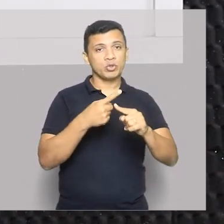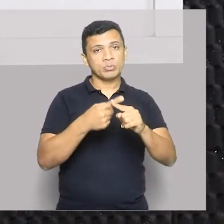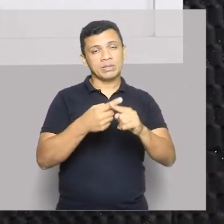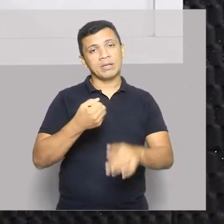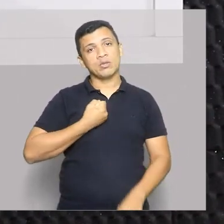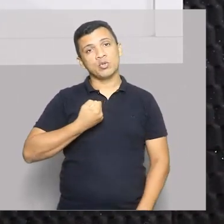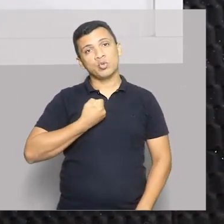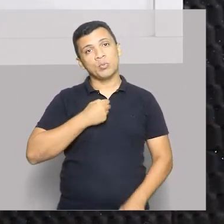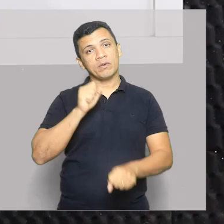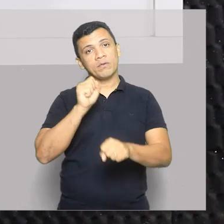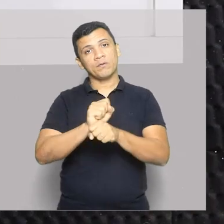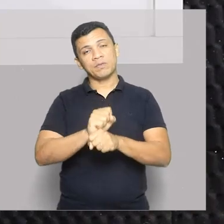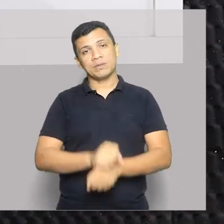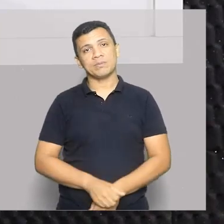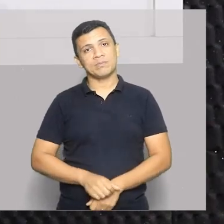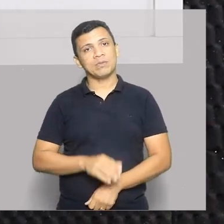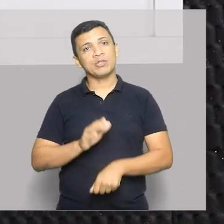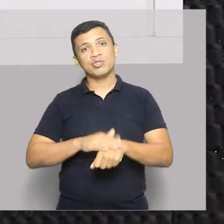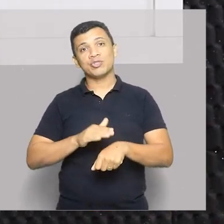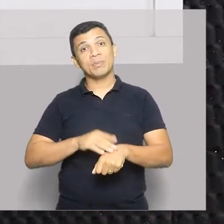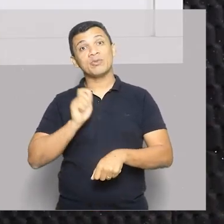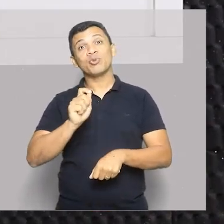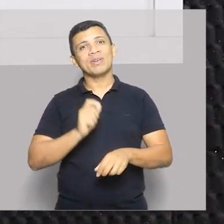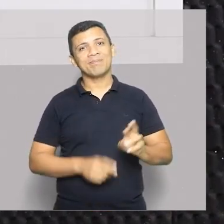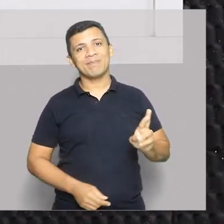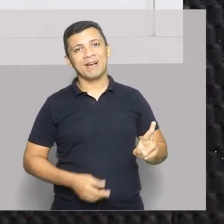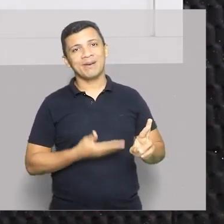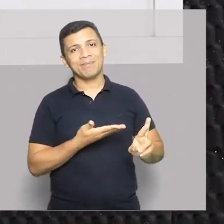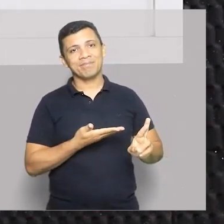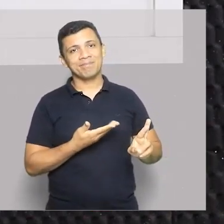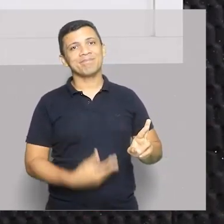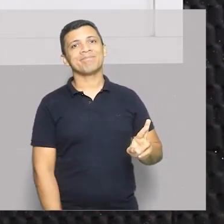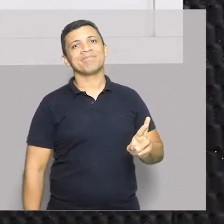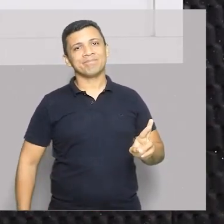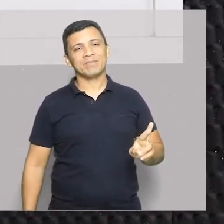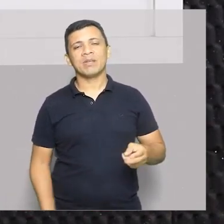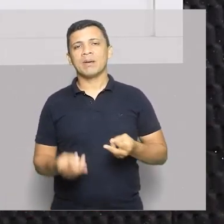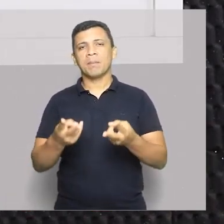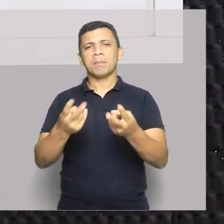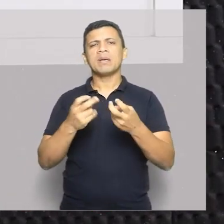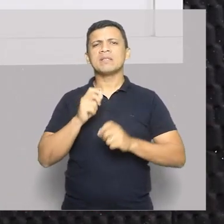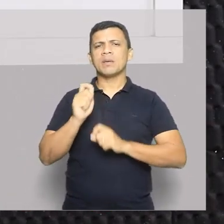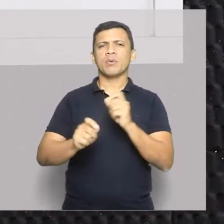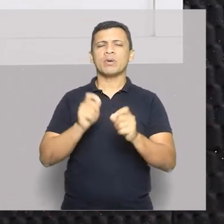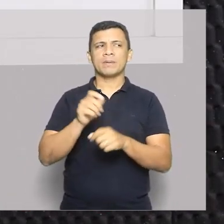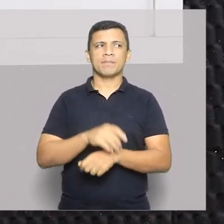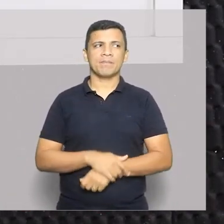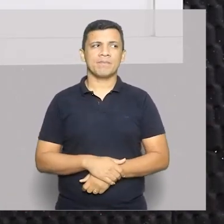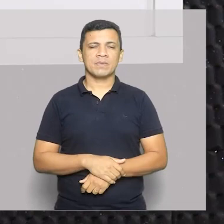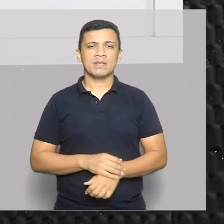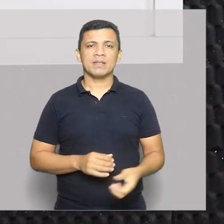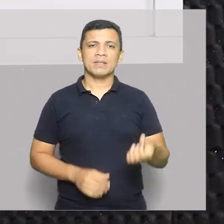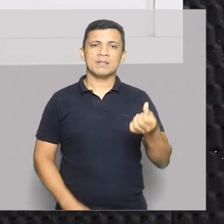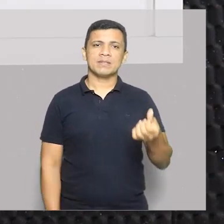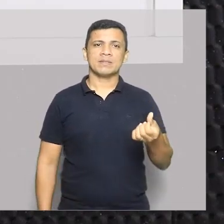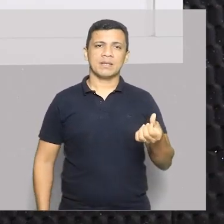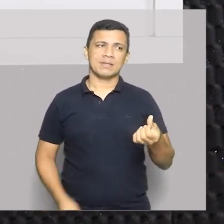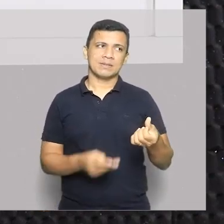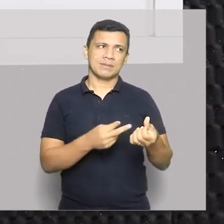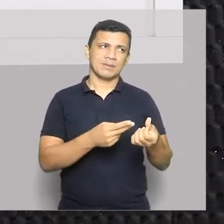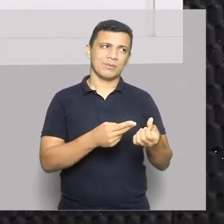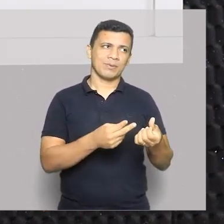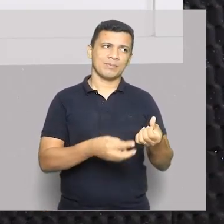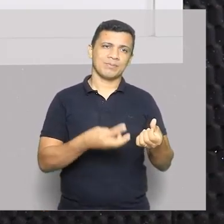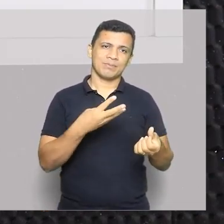fixo, chamado de razão. Certo? Então perceba aqui que o 6 é igual ao